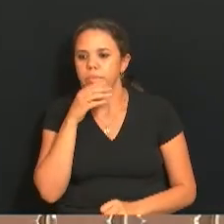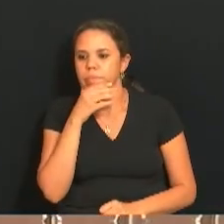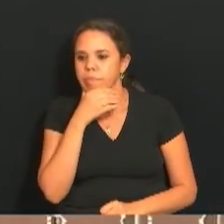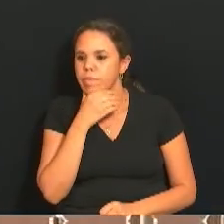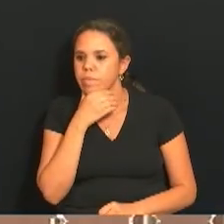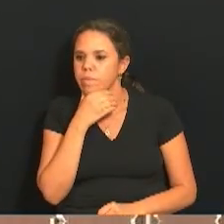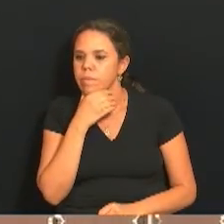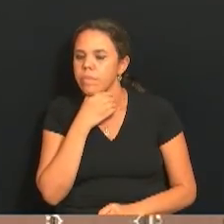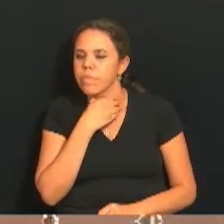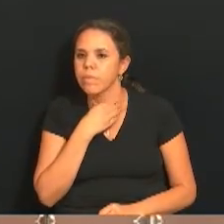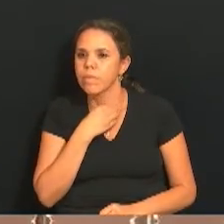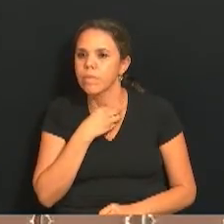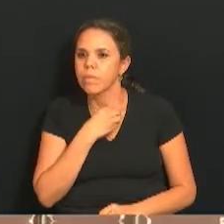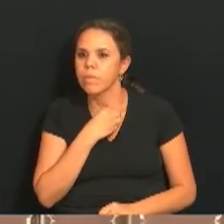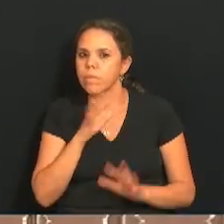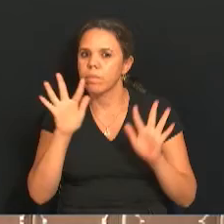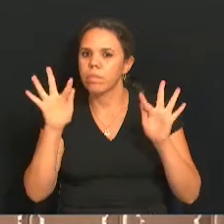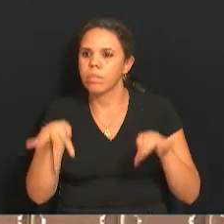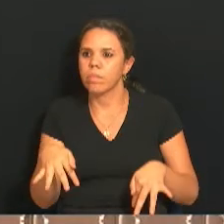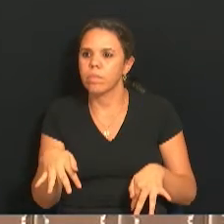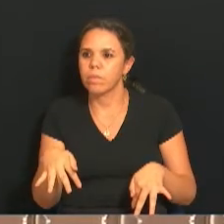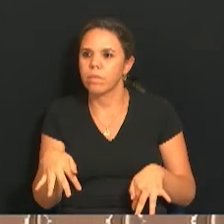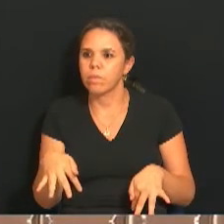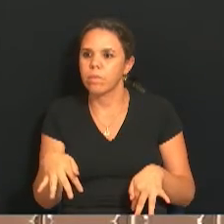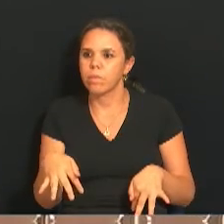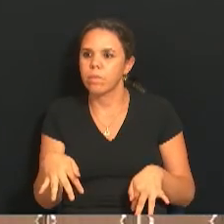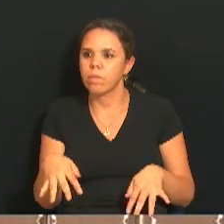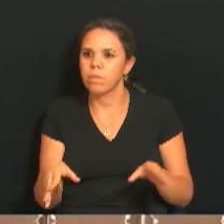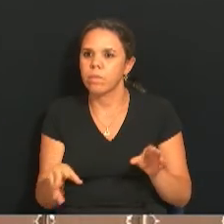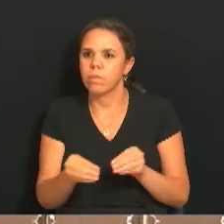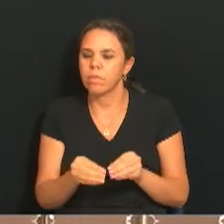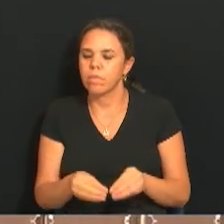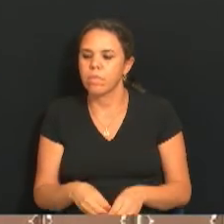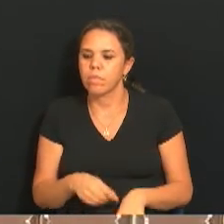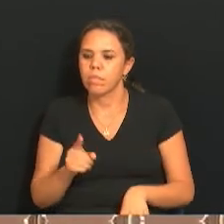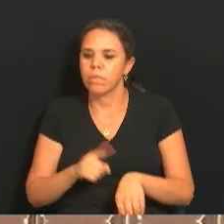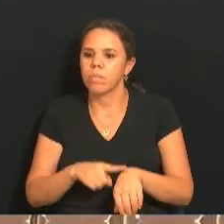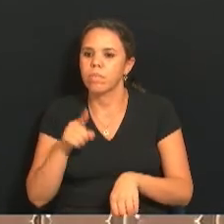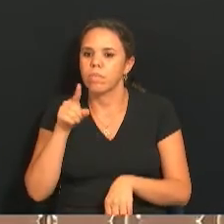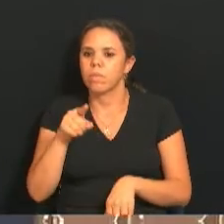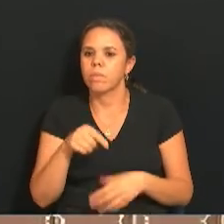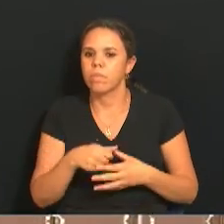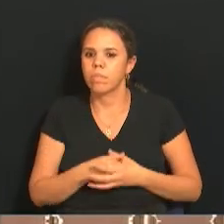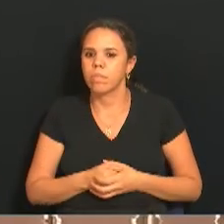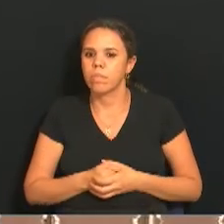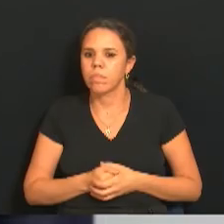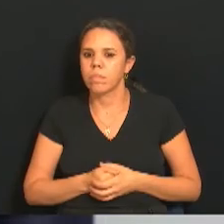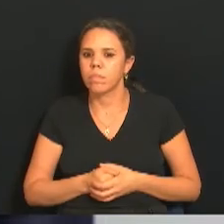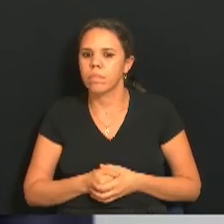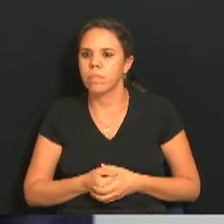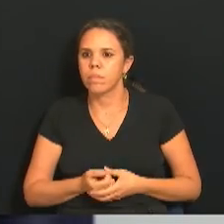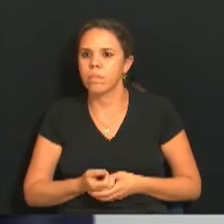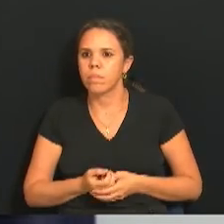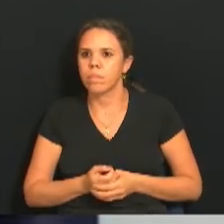ir já para o final. Mas fale no seu tempo. Obrigado.